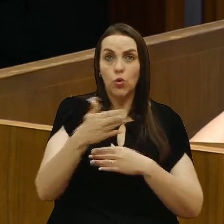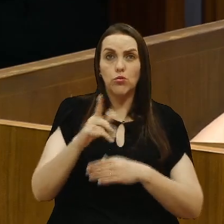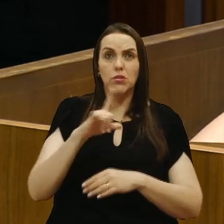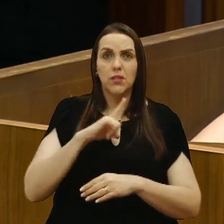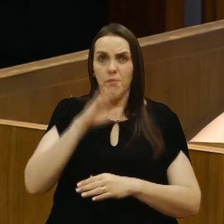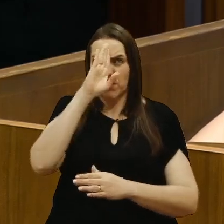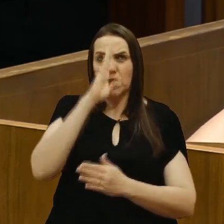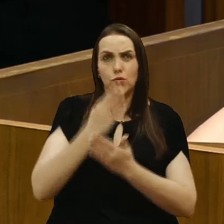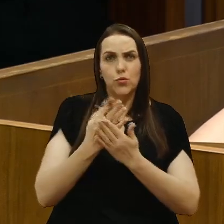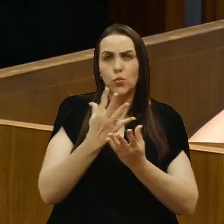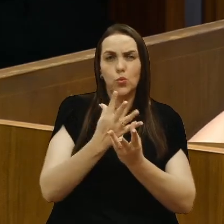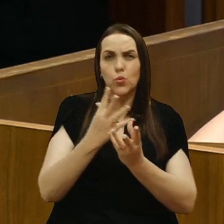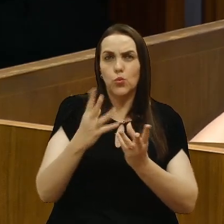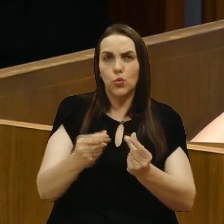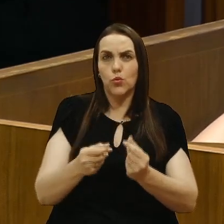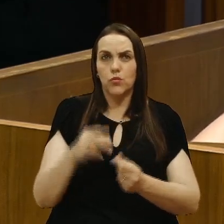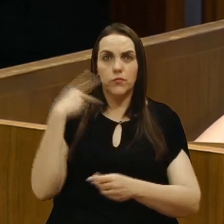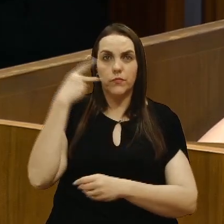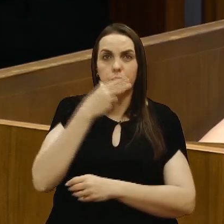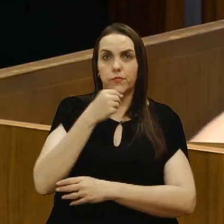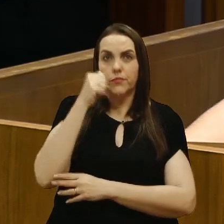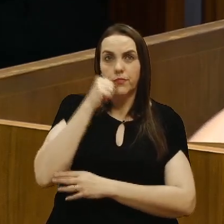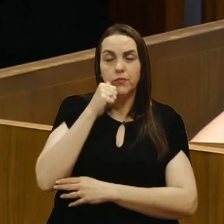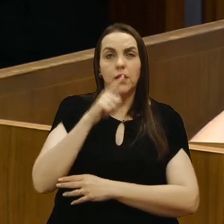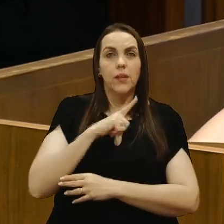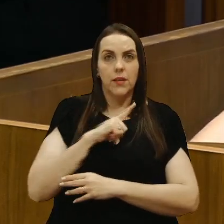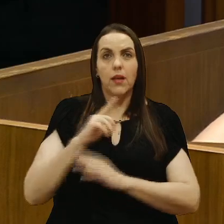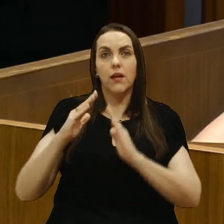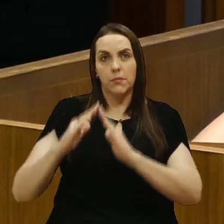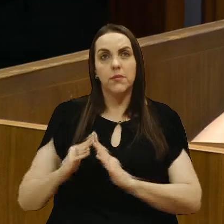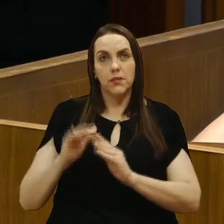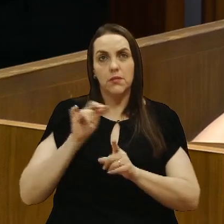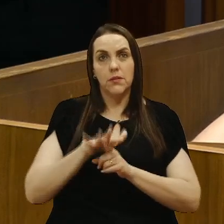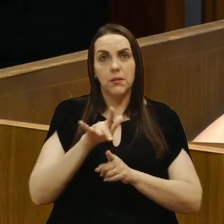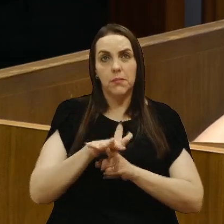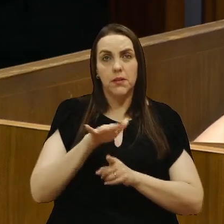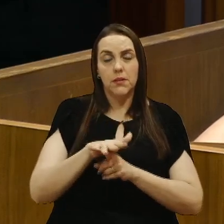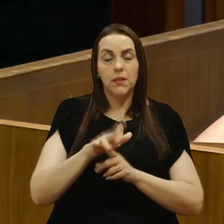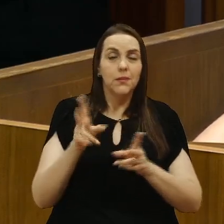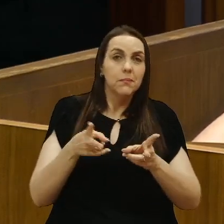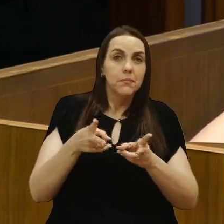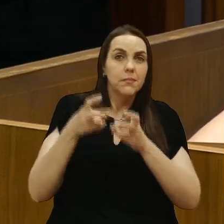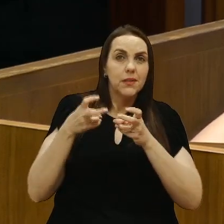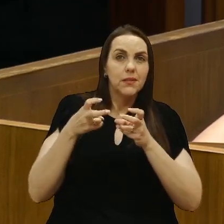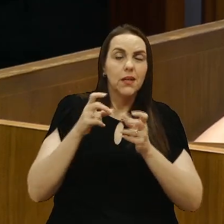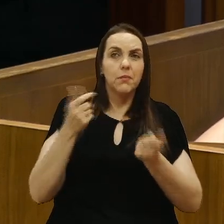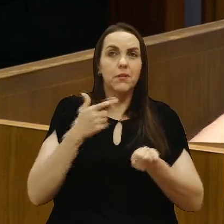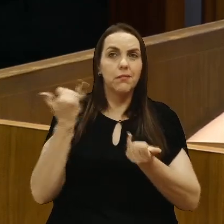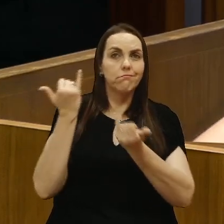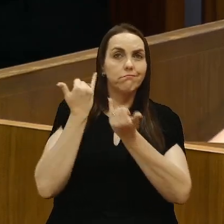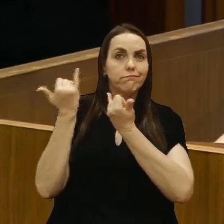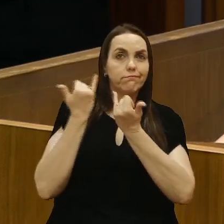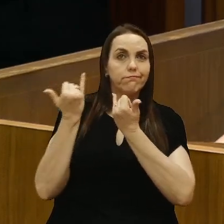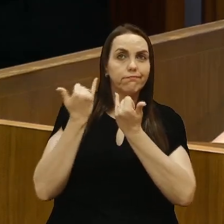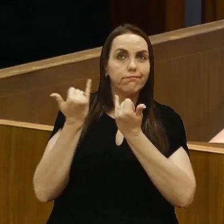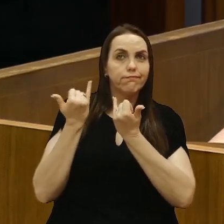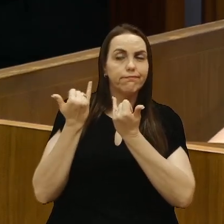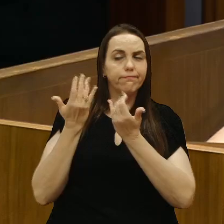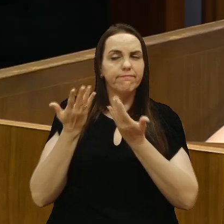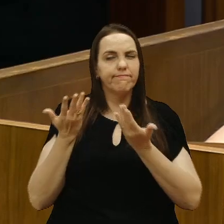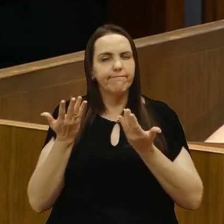todos os vereadores e vereadoras têm aqui demandas da habitação, e quando a gente percebe que chegam informações, no